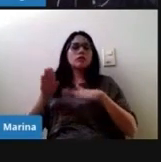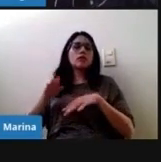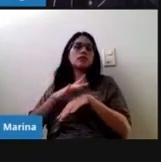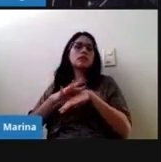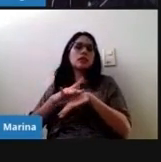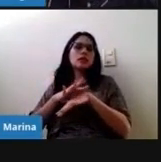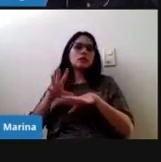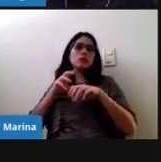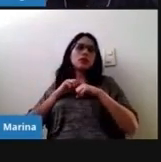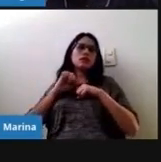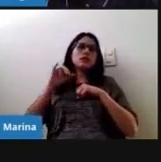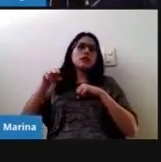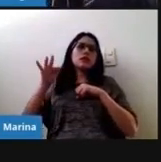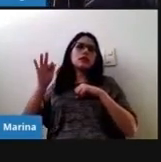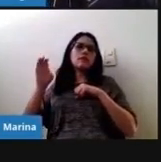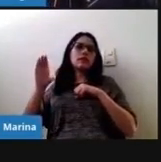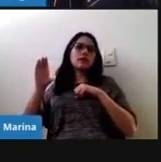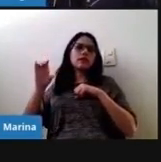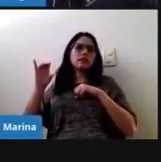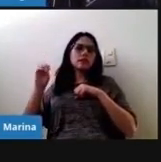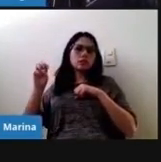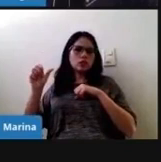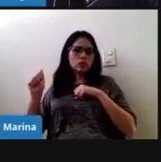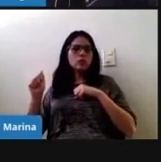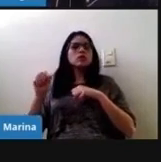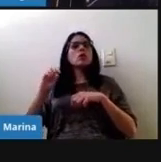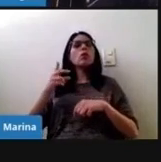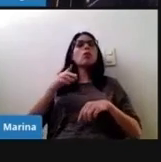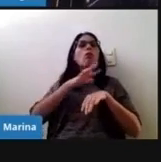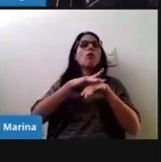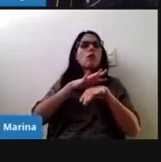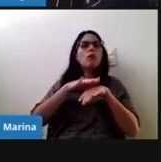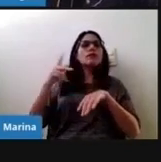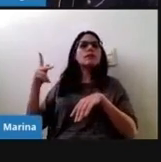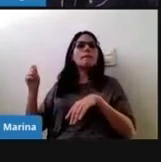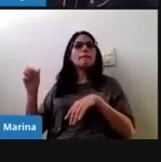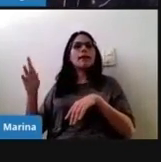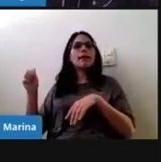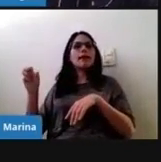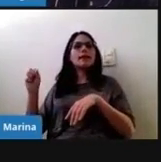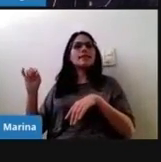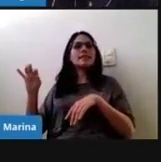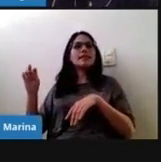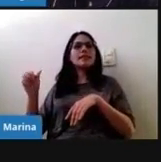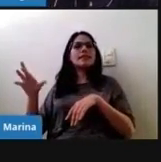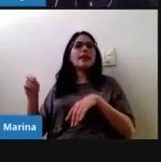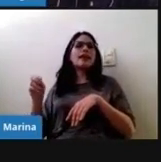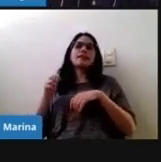parasitárias, né, para doenças crônicas e não